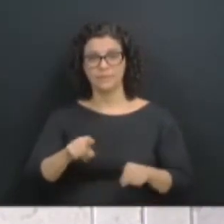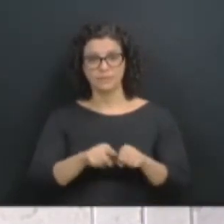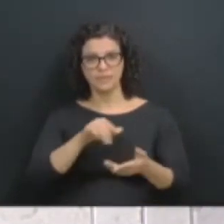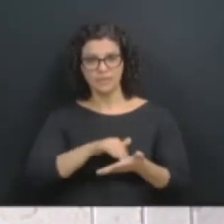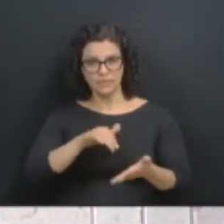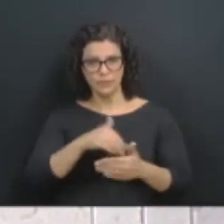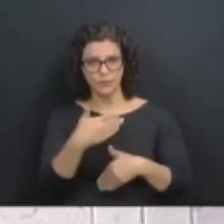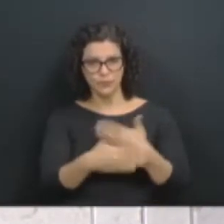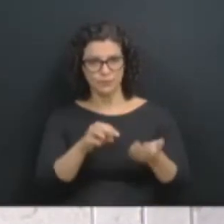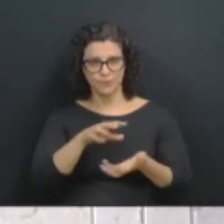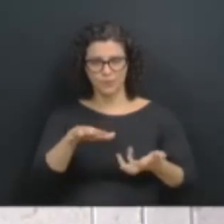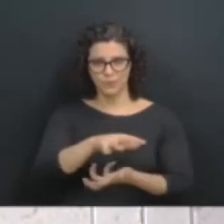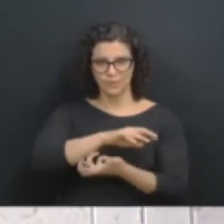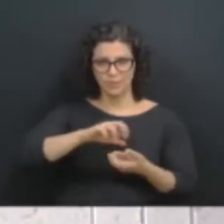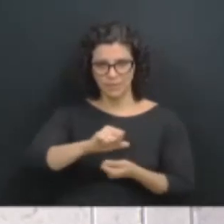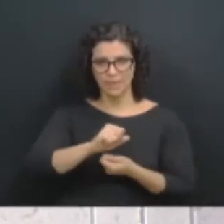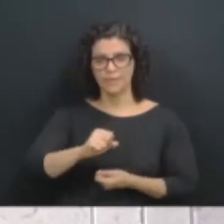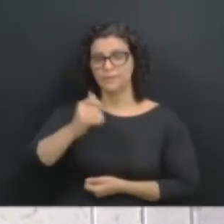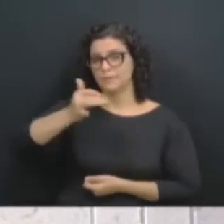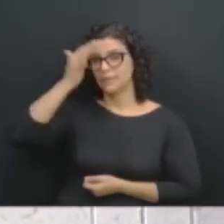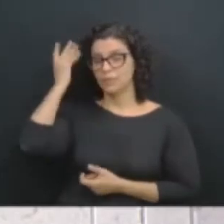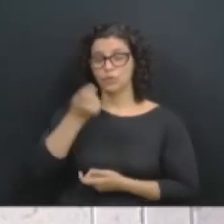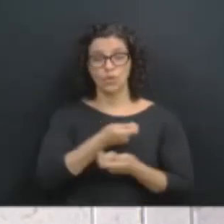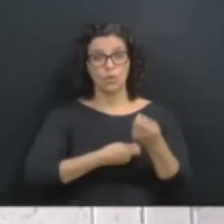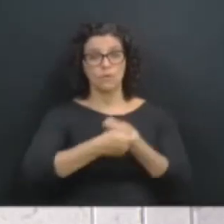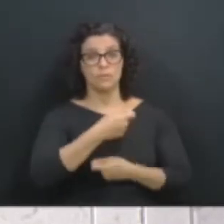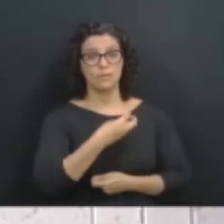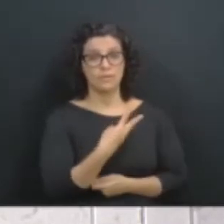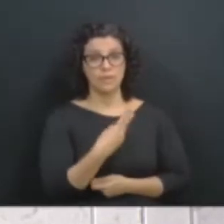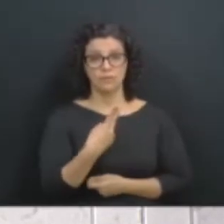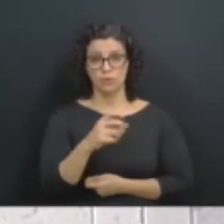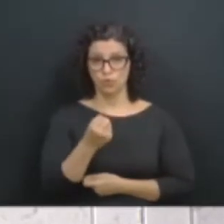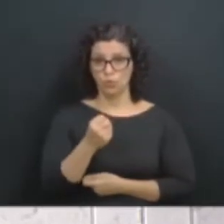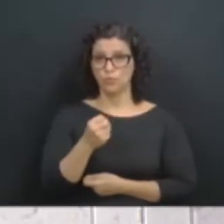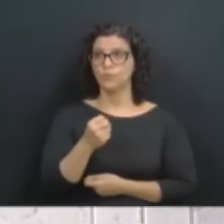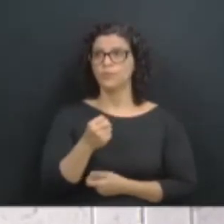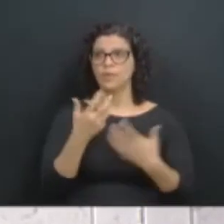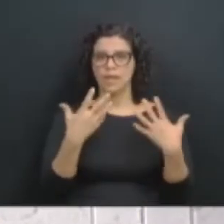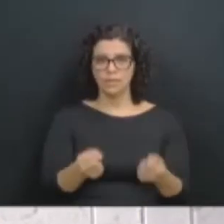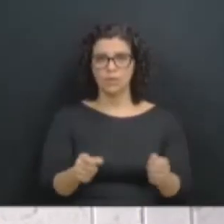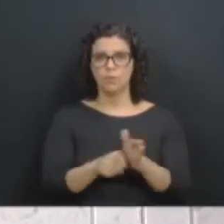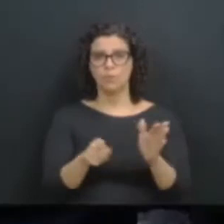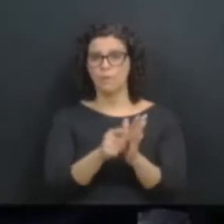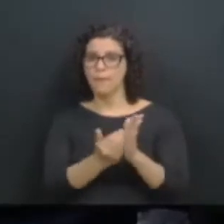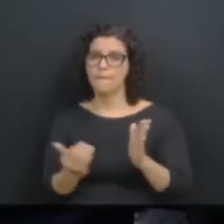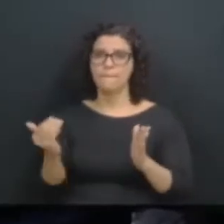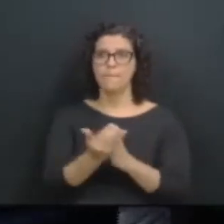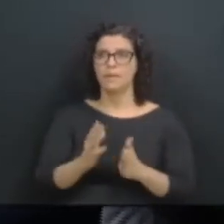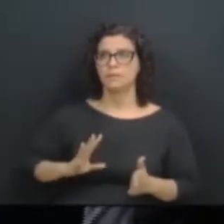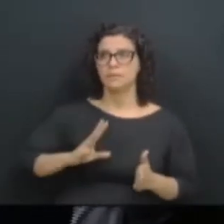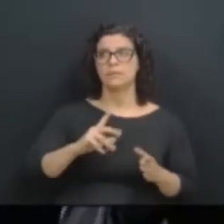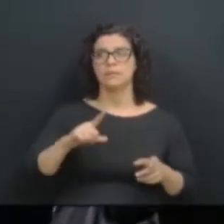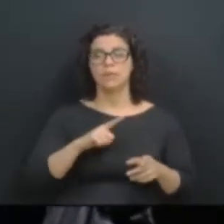de Desenvolvimento Sustentável, deputado Tadeu, tinha um orçamento de 328, pegou do excesso de arrecadação e saltou